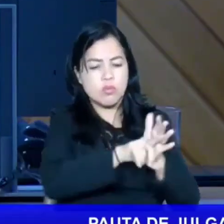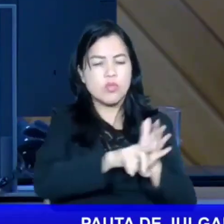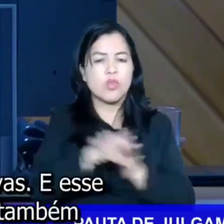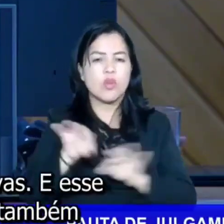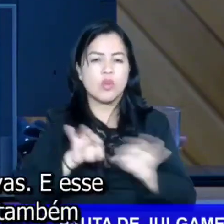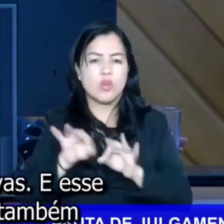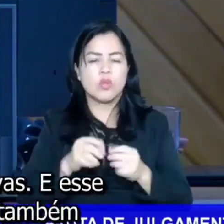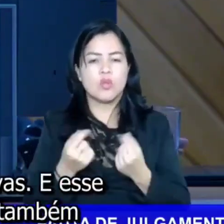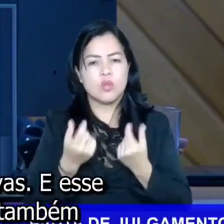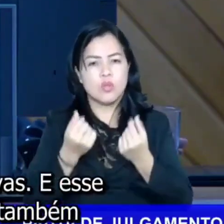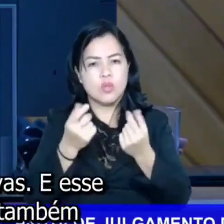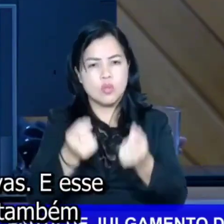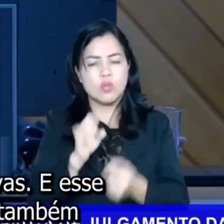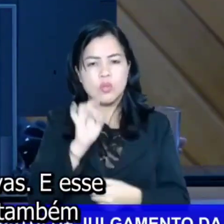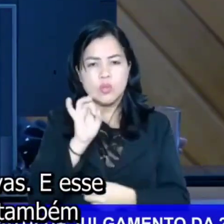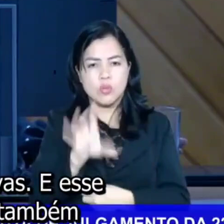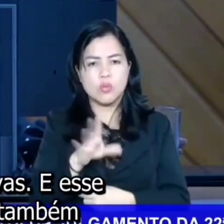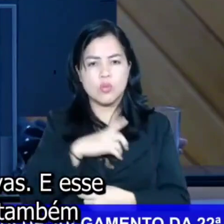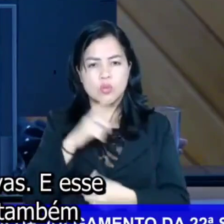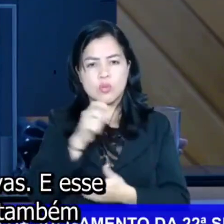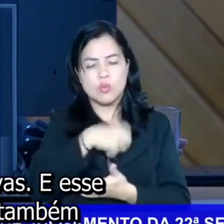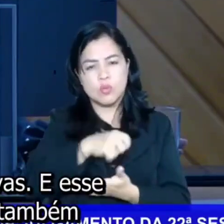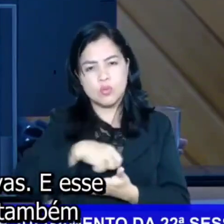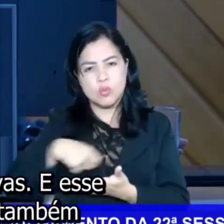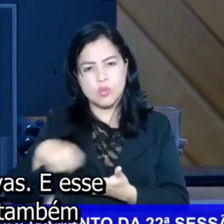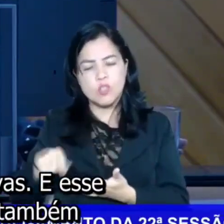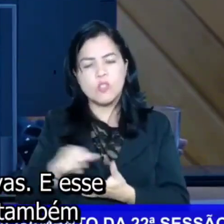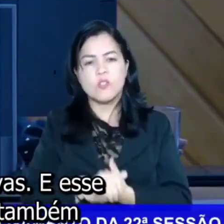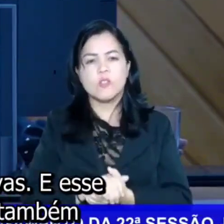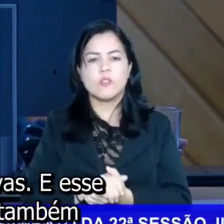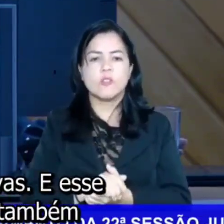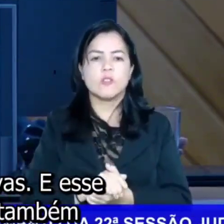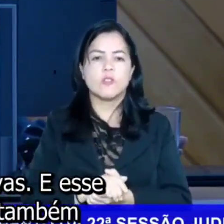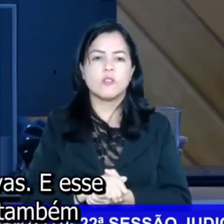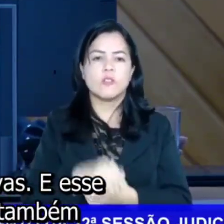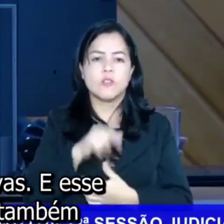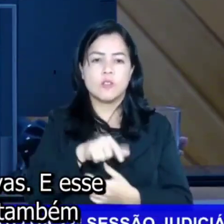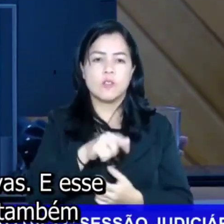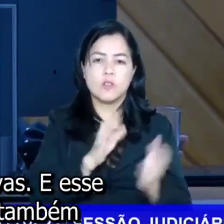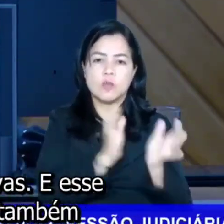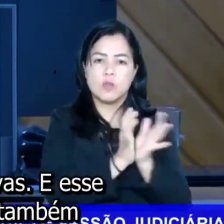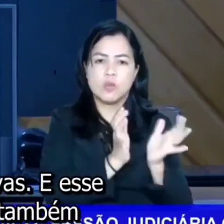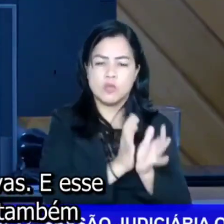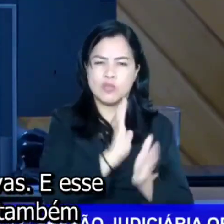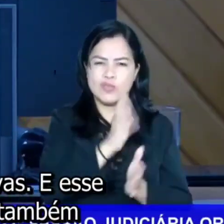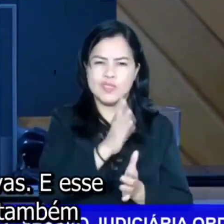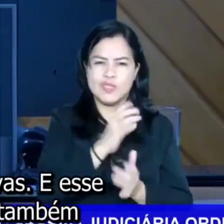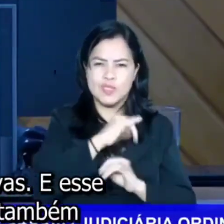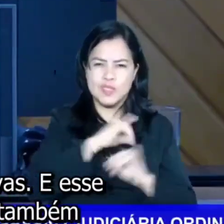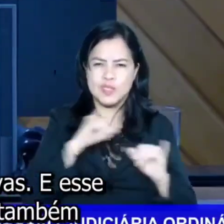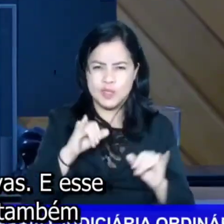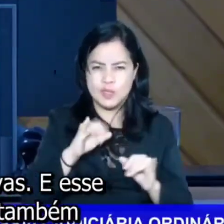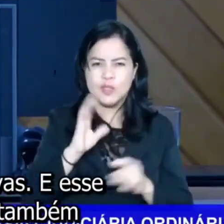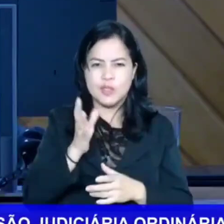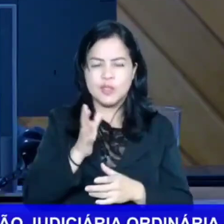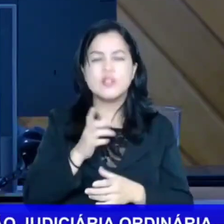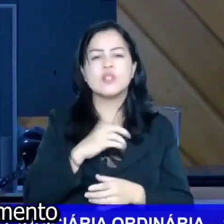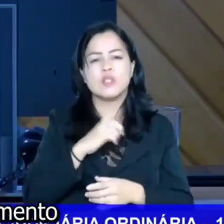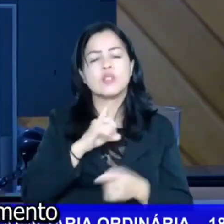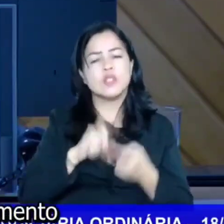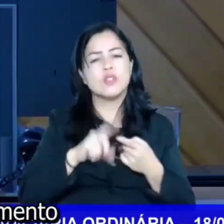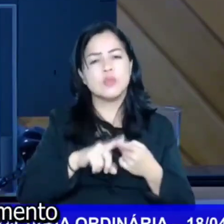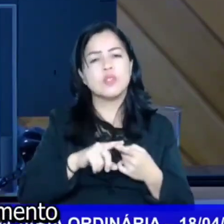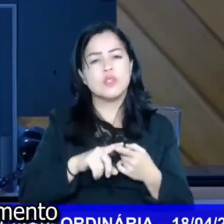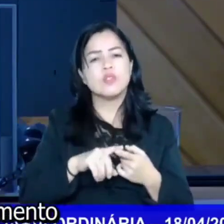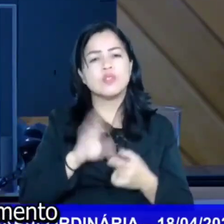irregularidade. Então, ela apenas enseja anotações com ressalvas. E esse colegiado, conforme já foi dito anteriormente, também já se